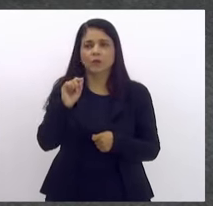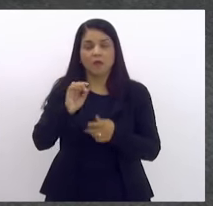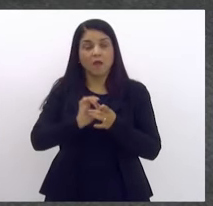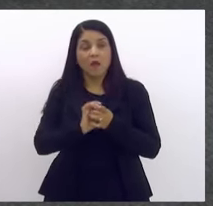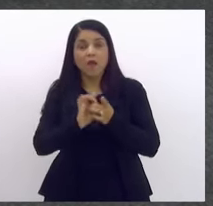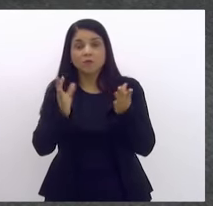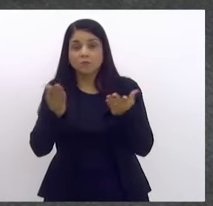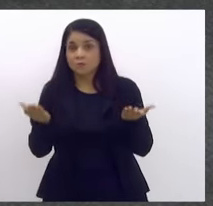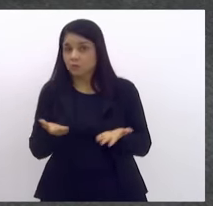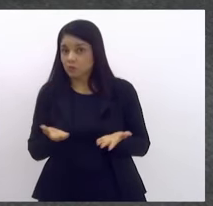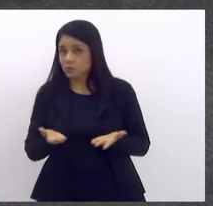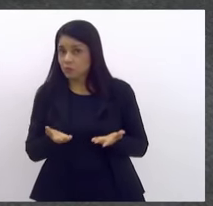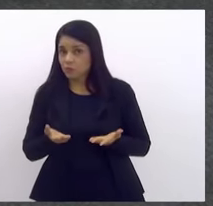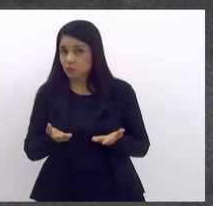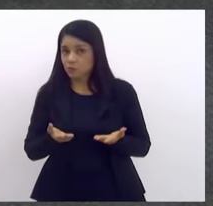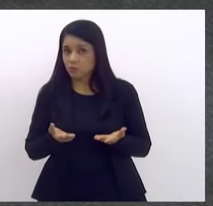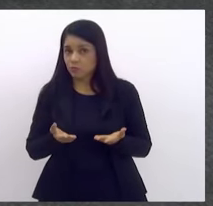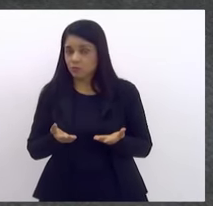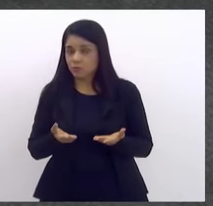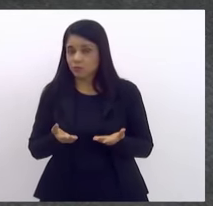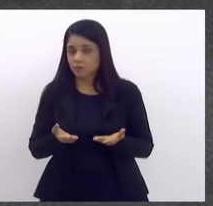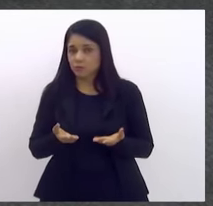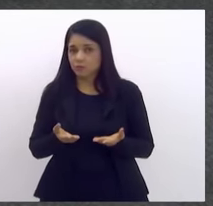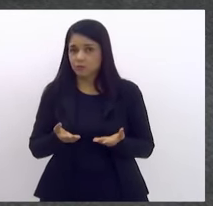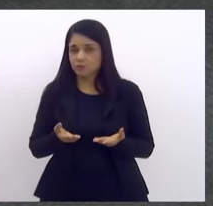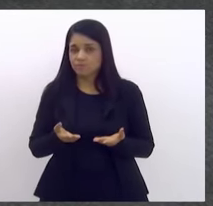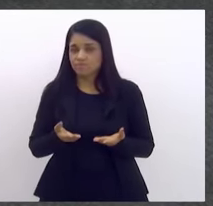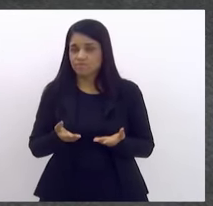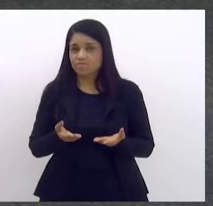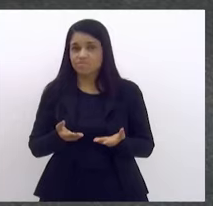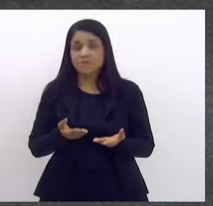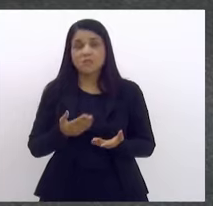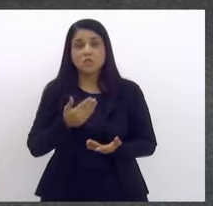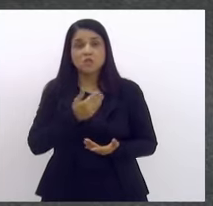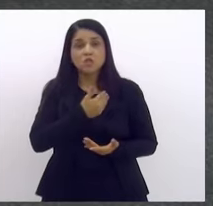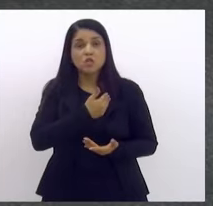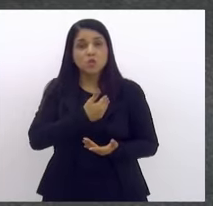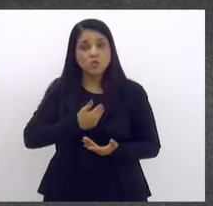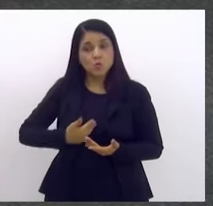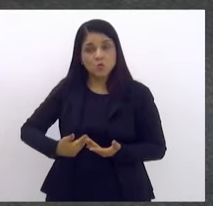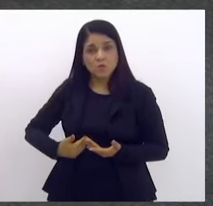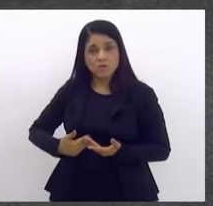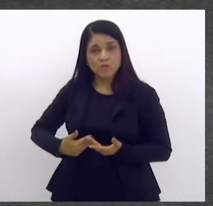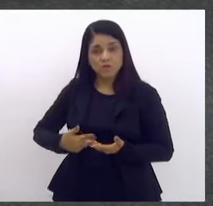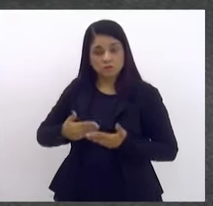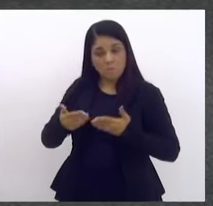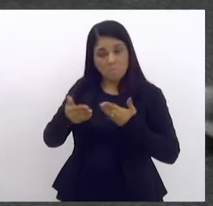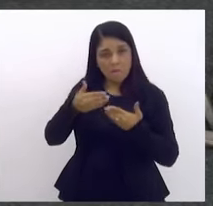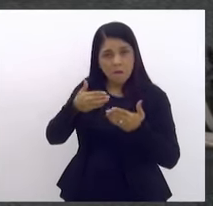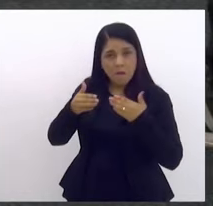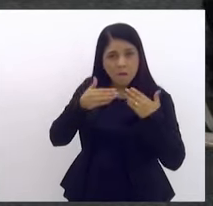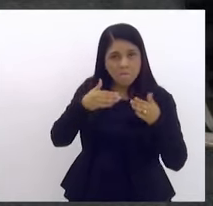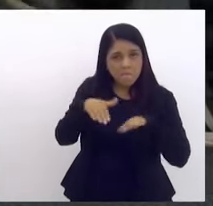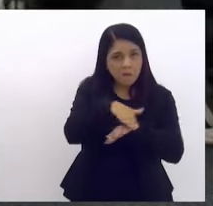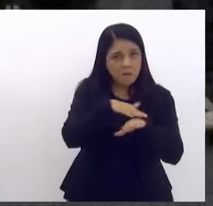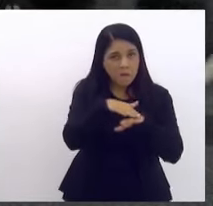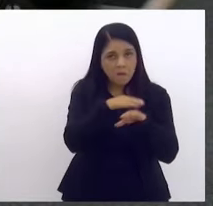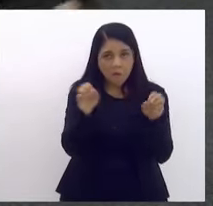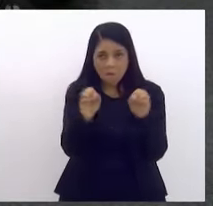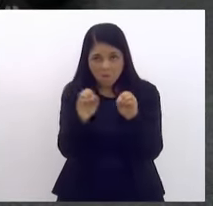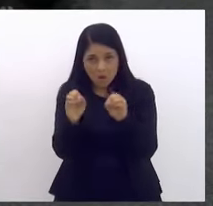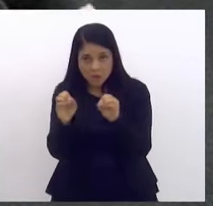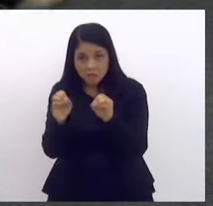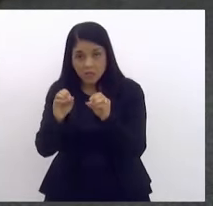autorizando hoje aqui, e na medida que a gente não traz o governo para um diálogo, o que a gente está autorizando